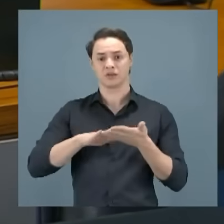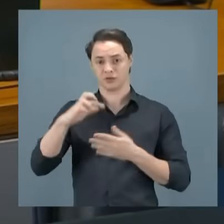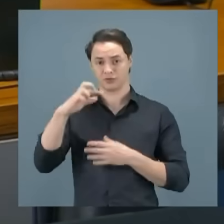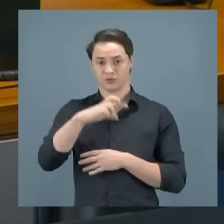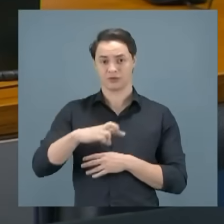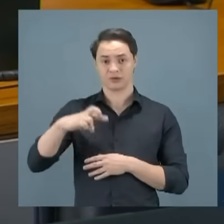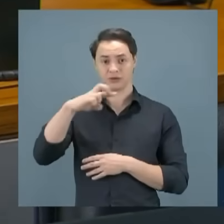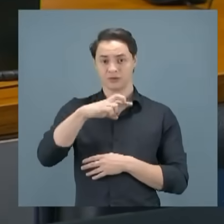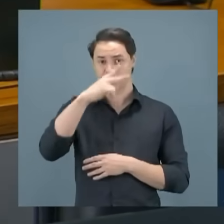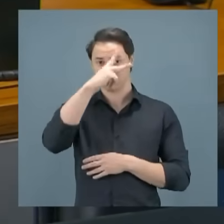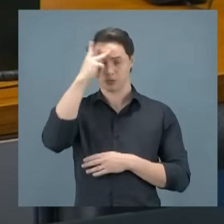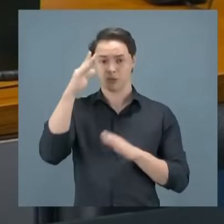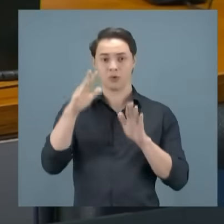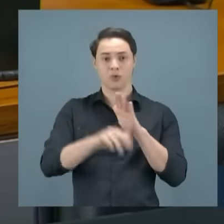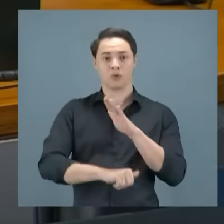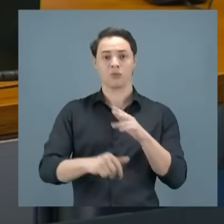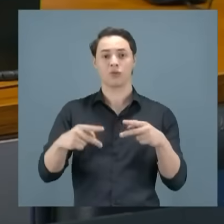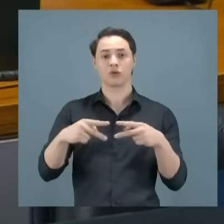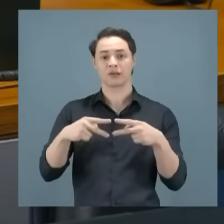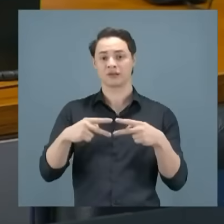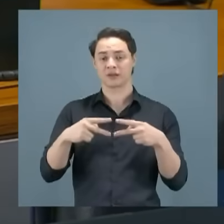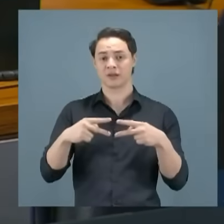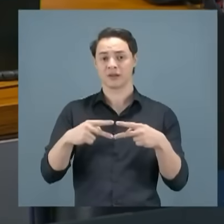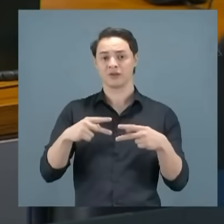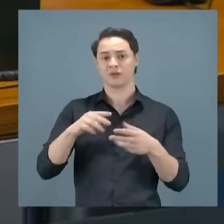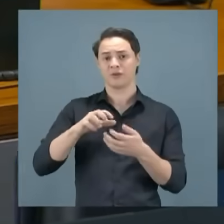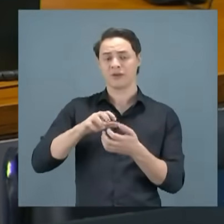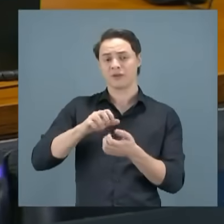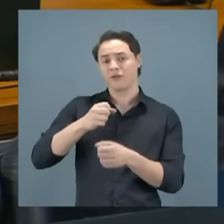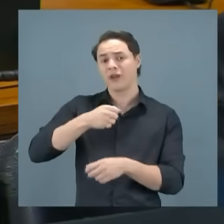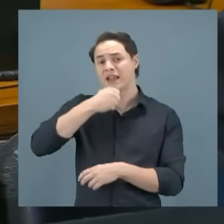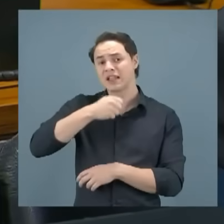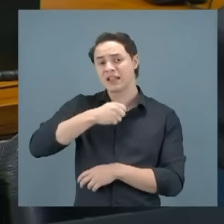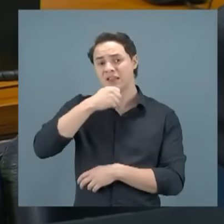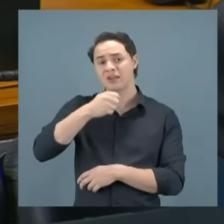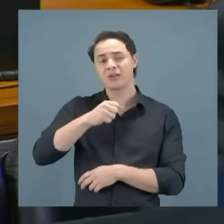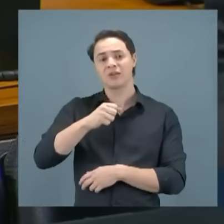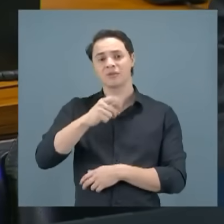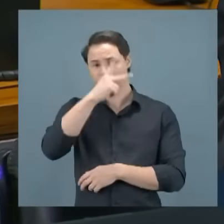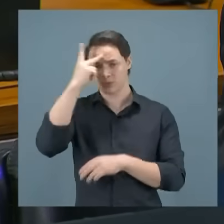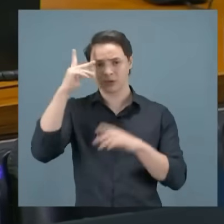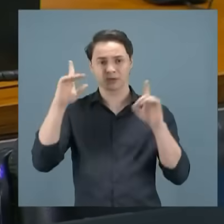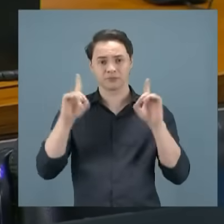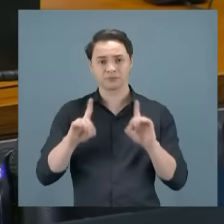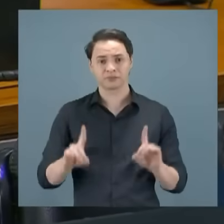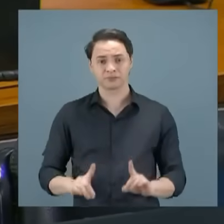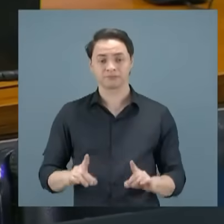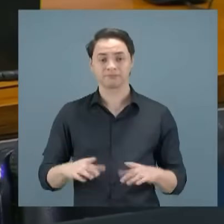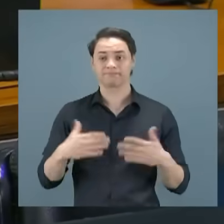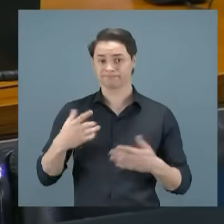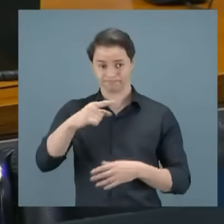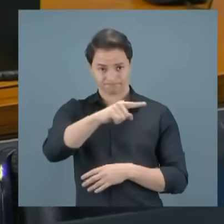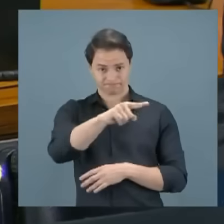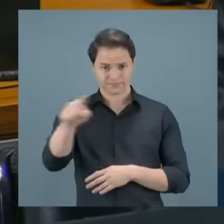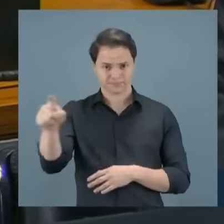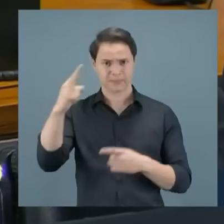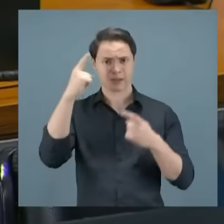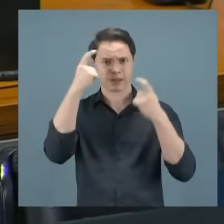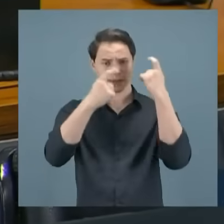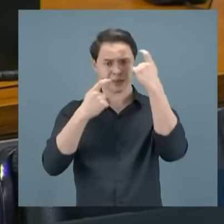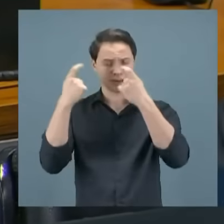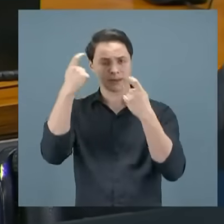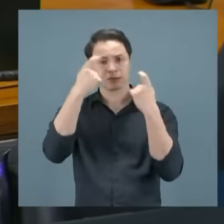de quem roubou dos velhinhos, dos aposentados, dos deficientes físicos. Vossas Excelências estão